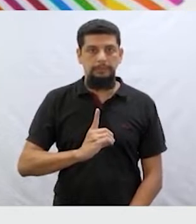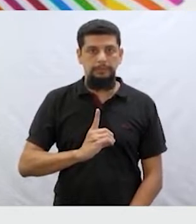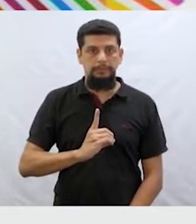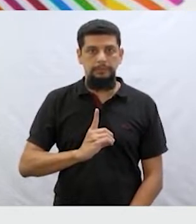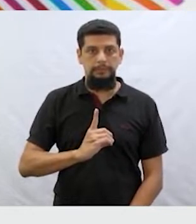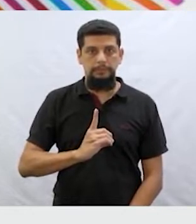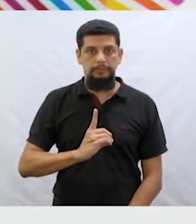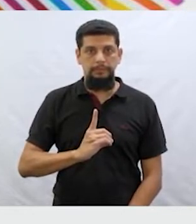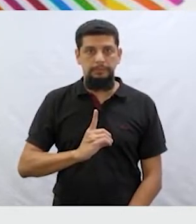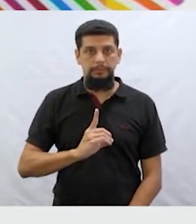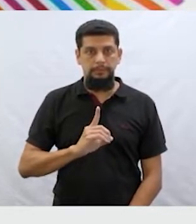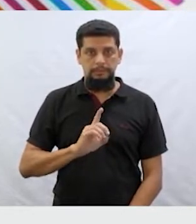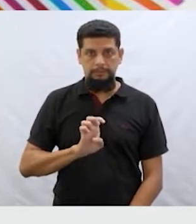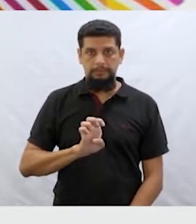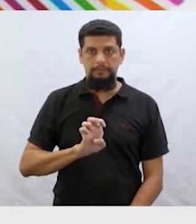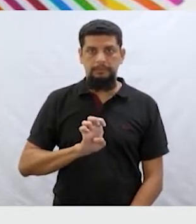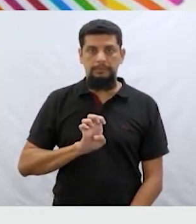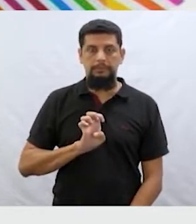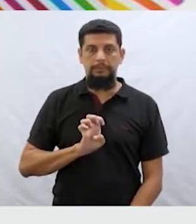D,